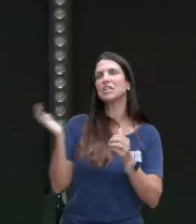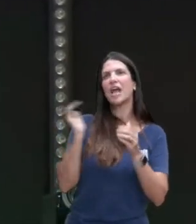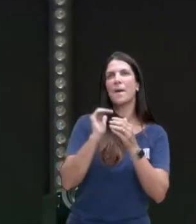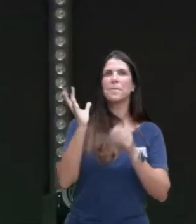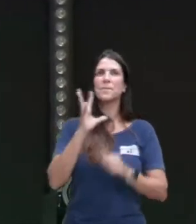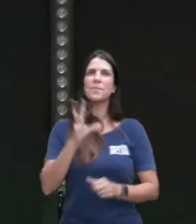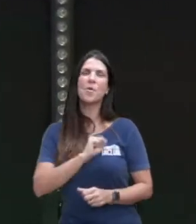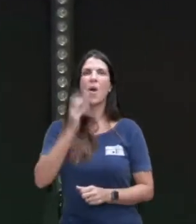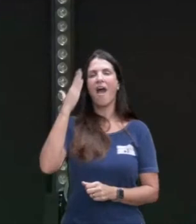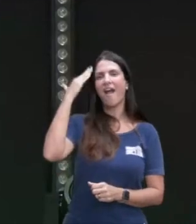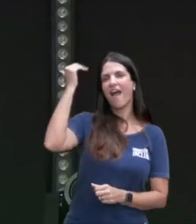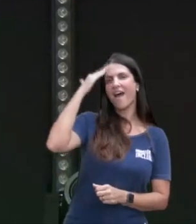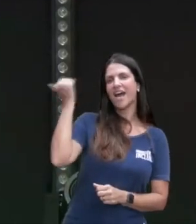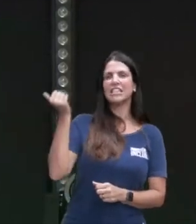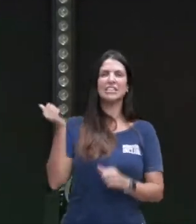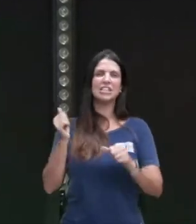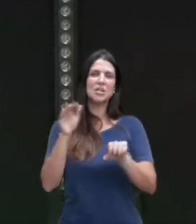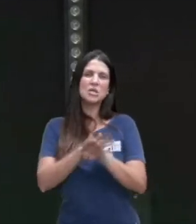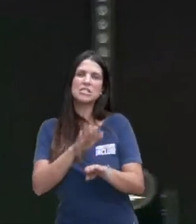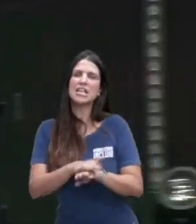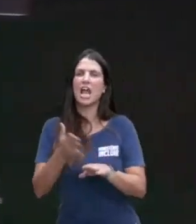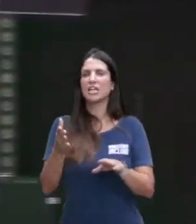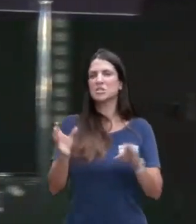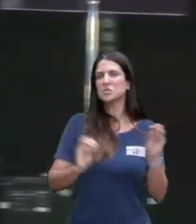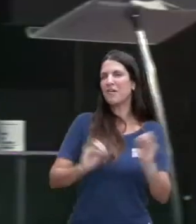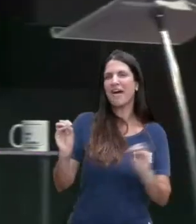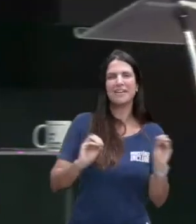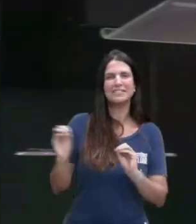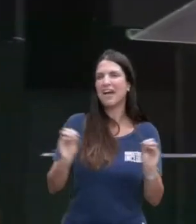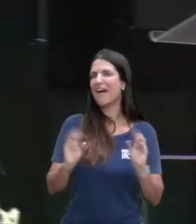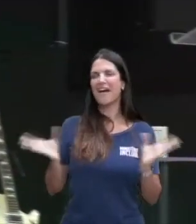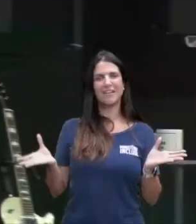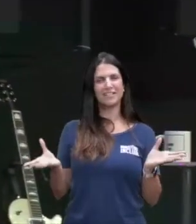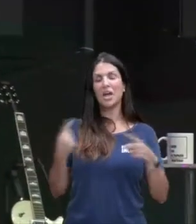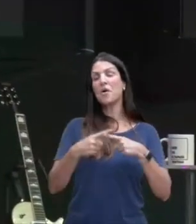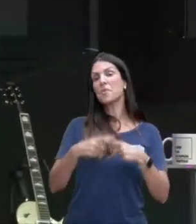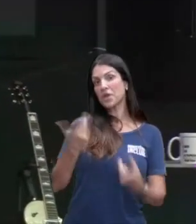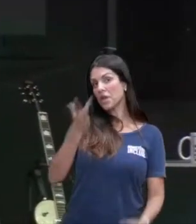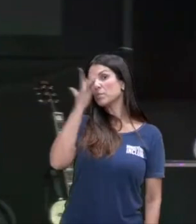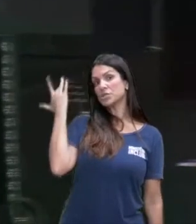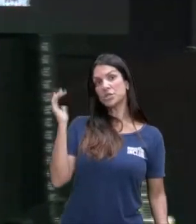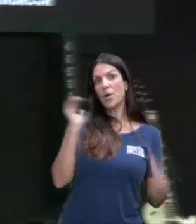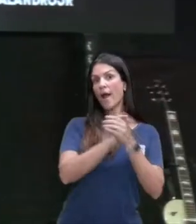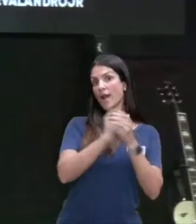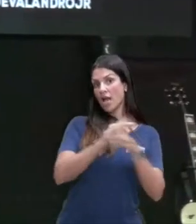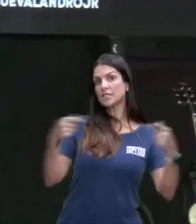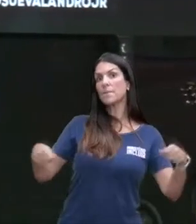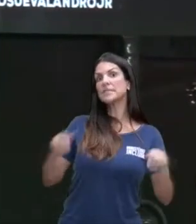carinho não tenha feto não tem sexo é porque quem casa tem que fazer sexo